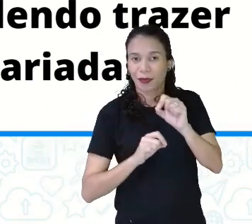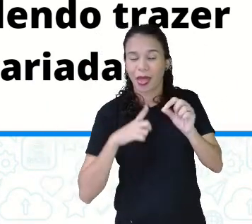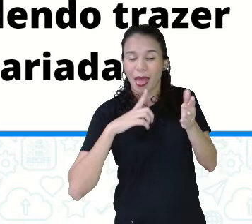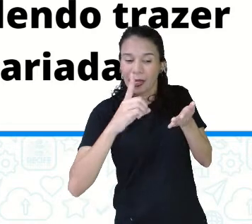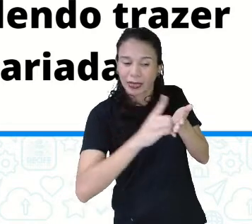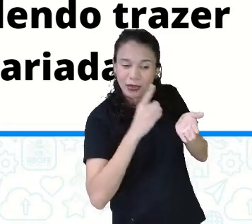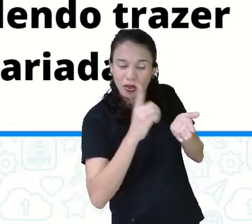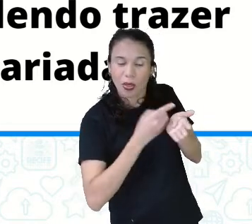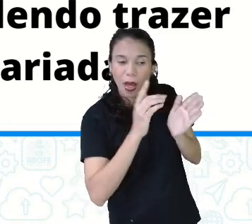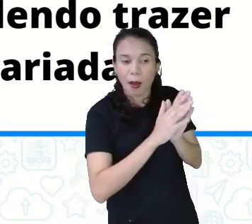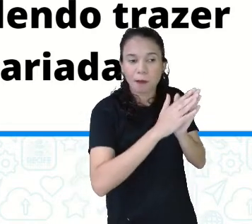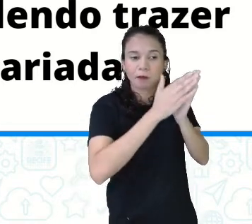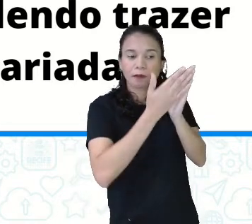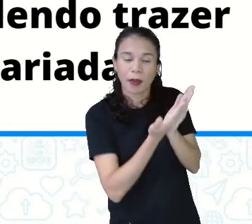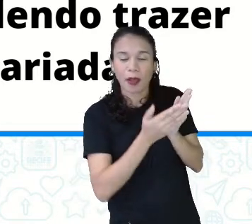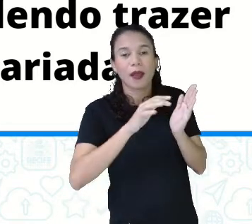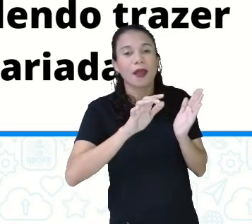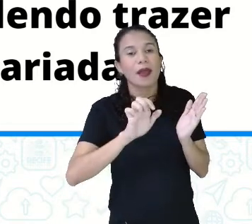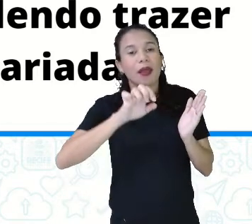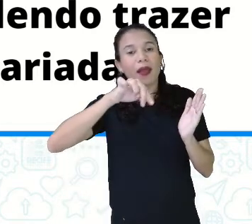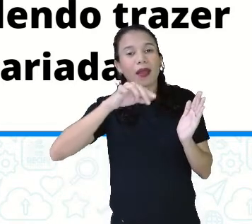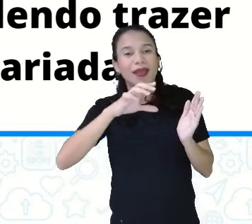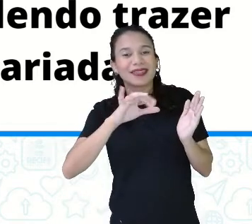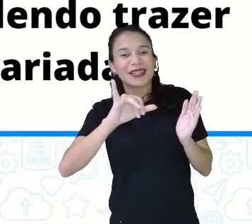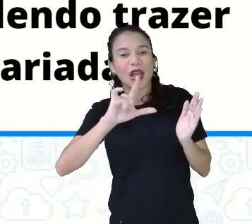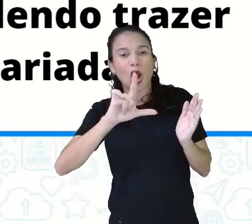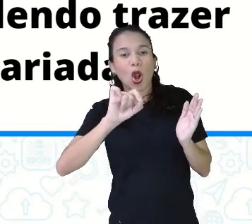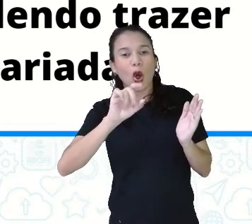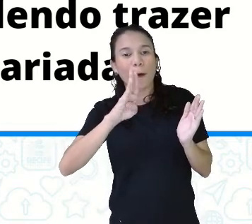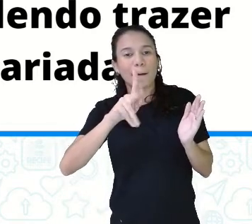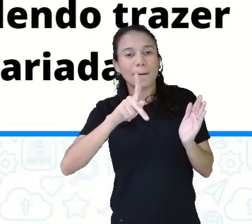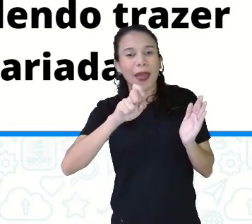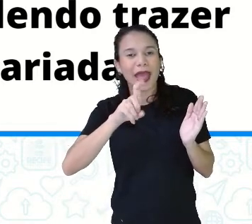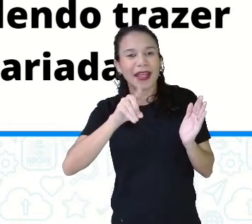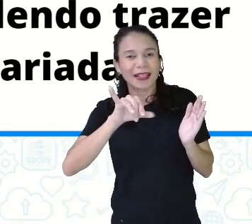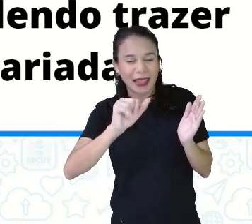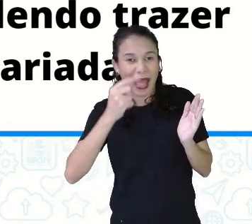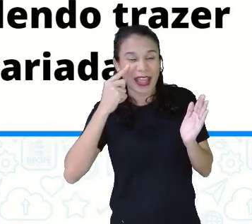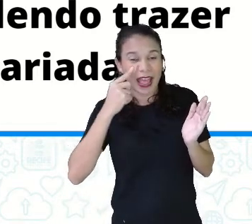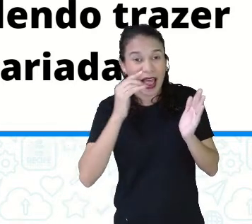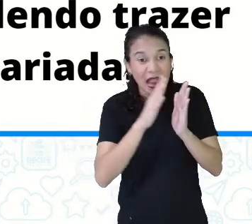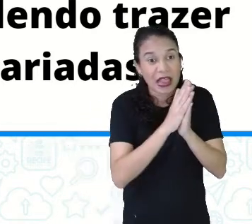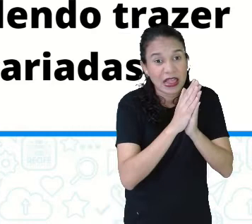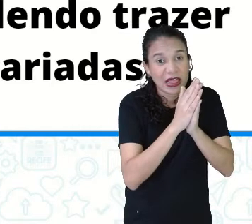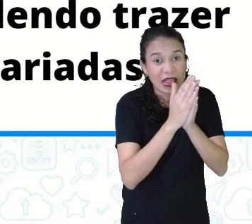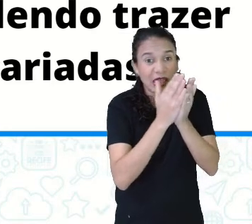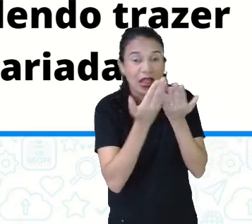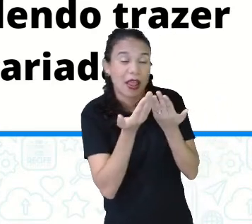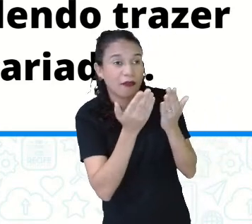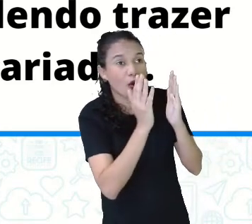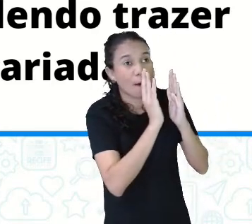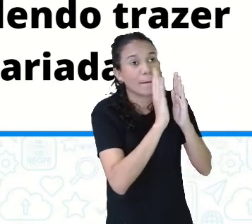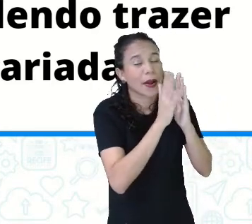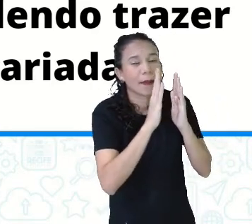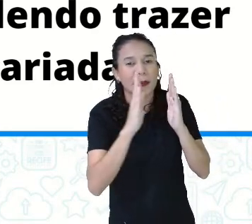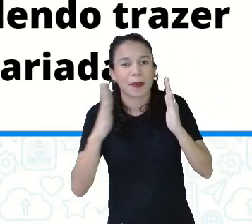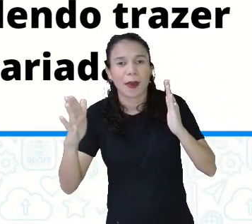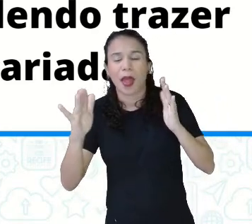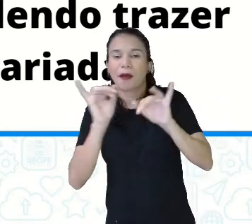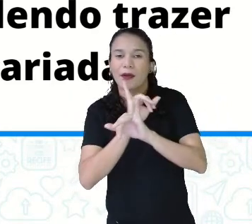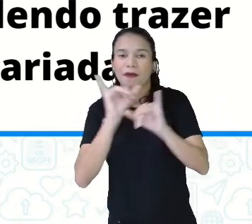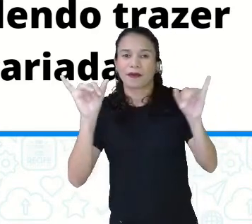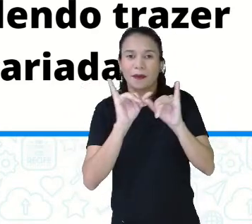enciclopédias colaborativas. Enciclopédias, lembra? Falei sobre isso ontem, aqueles livros, aquelas coleções que trazem informações